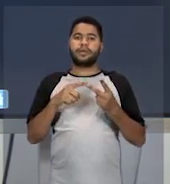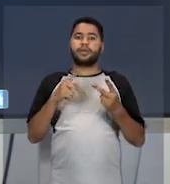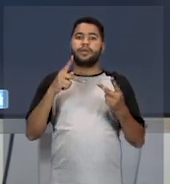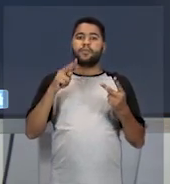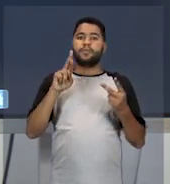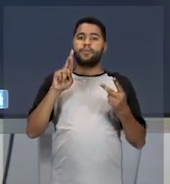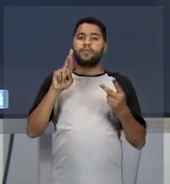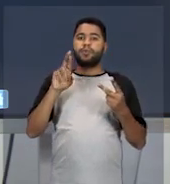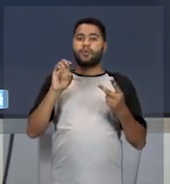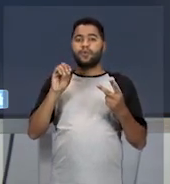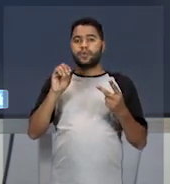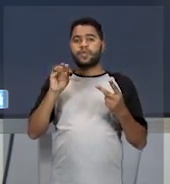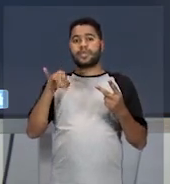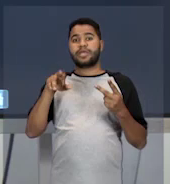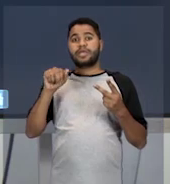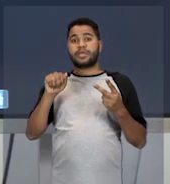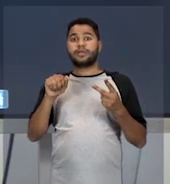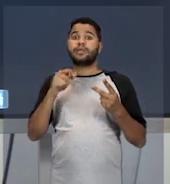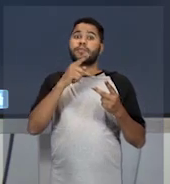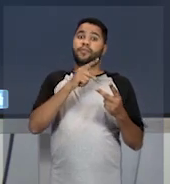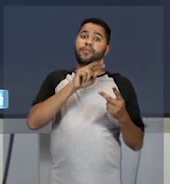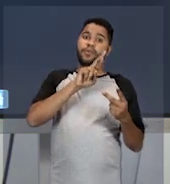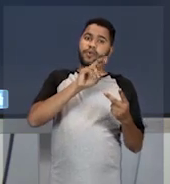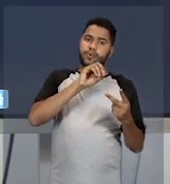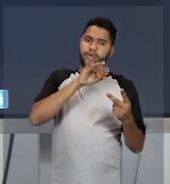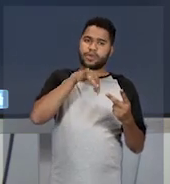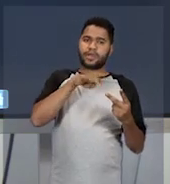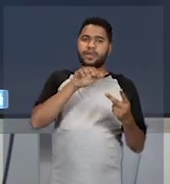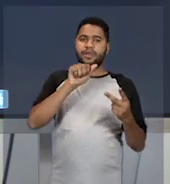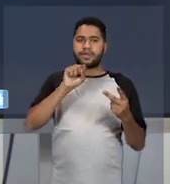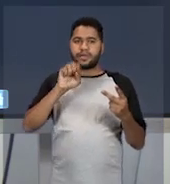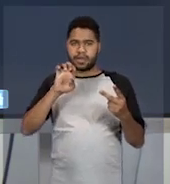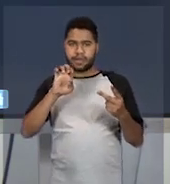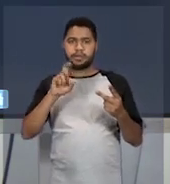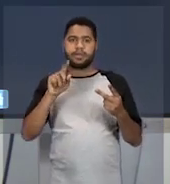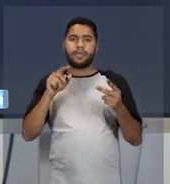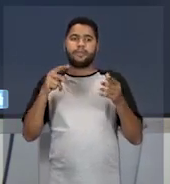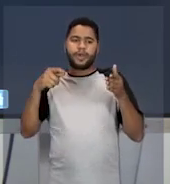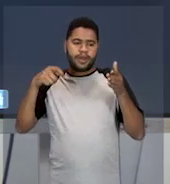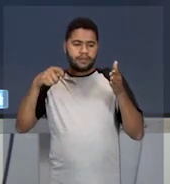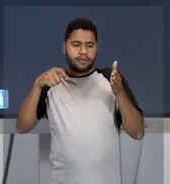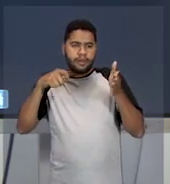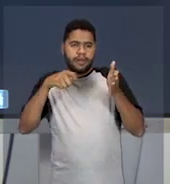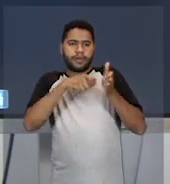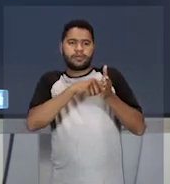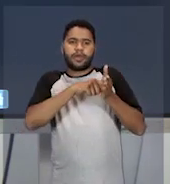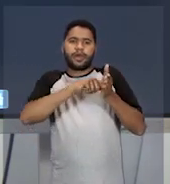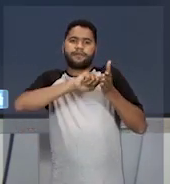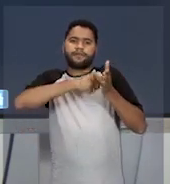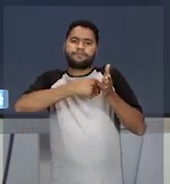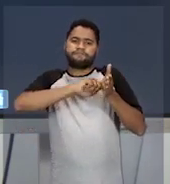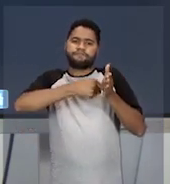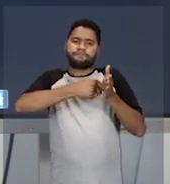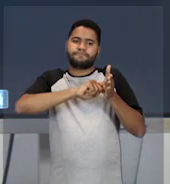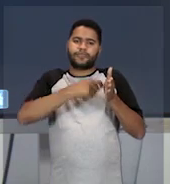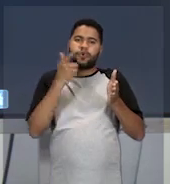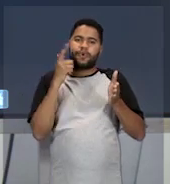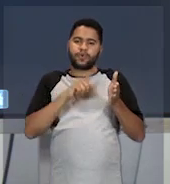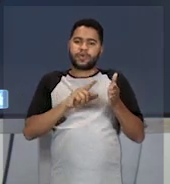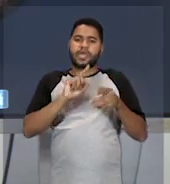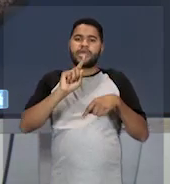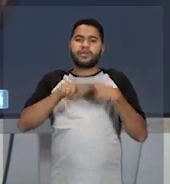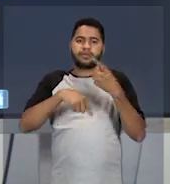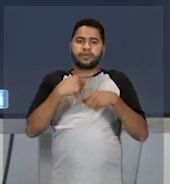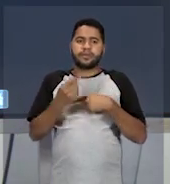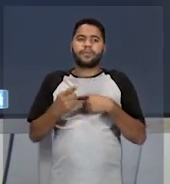Proteína por protease, e ela vai se ligar como a chave se liga em uma fechadura. E depois